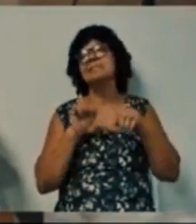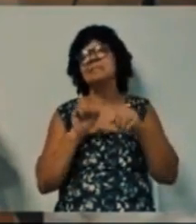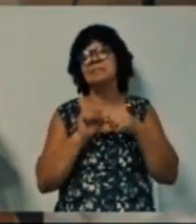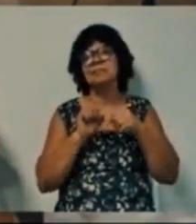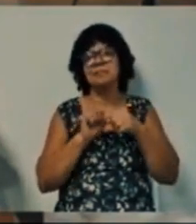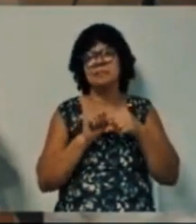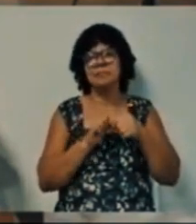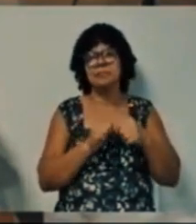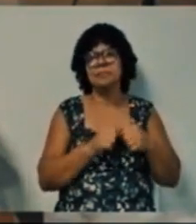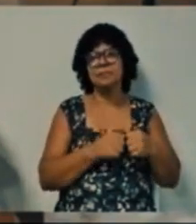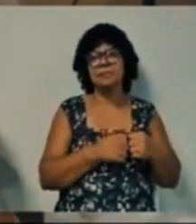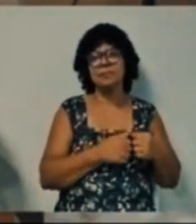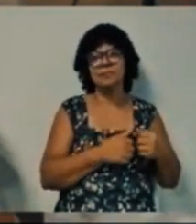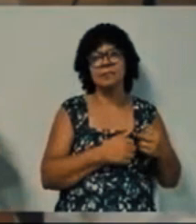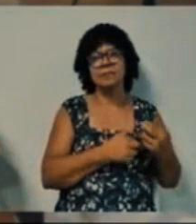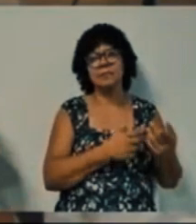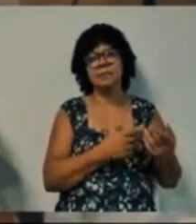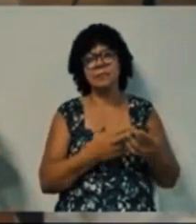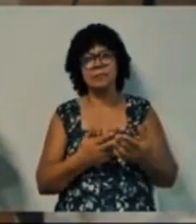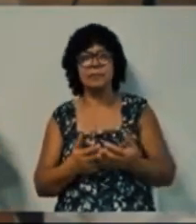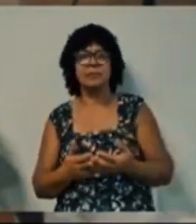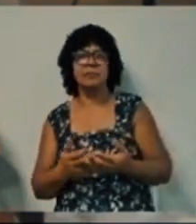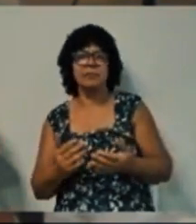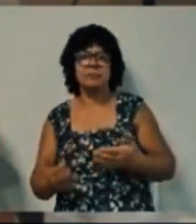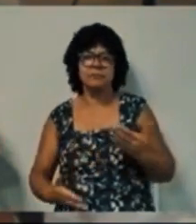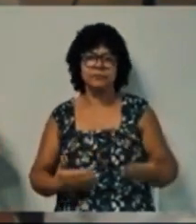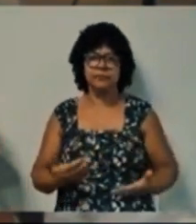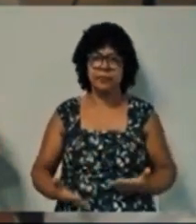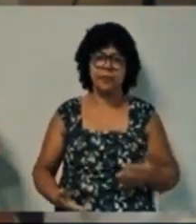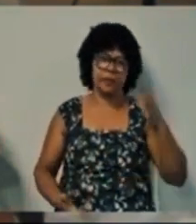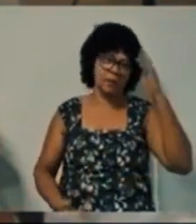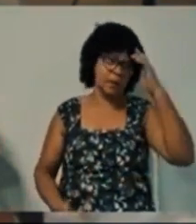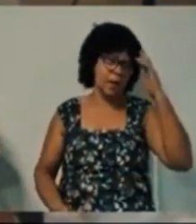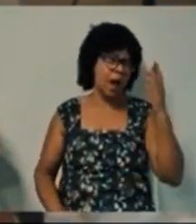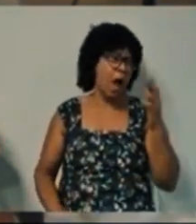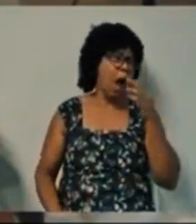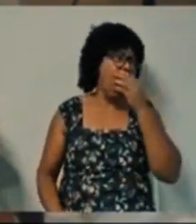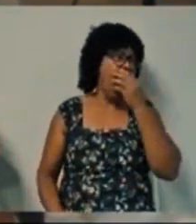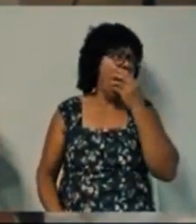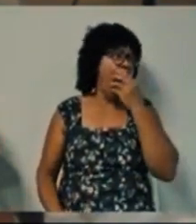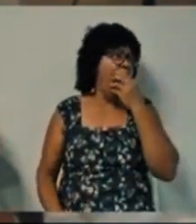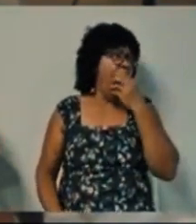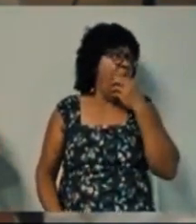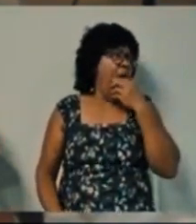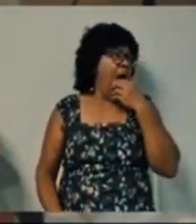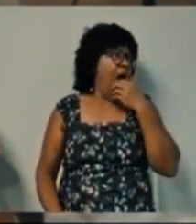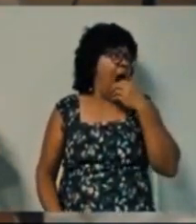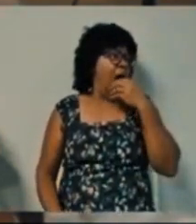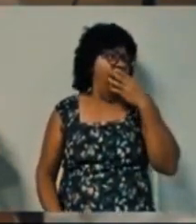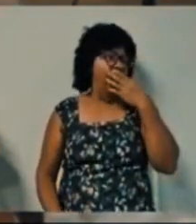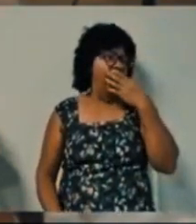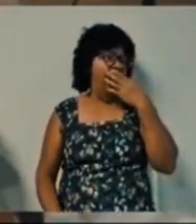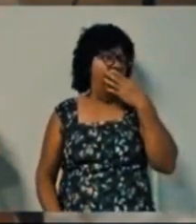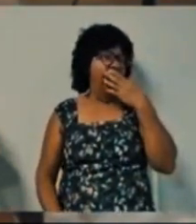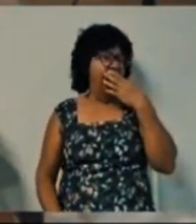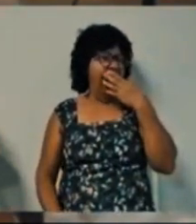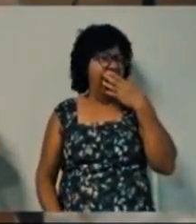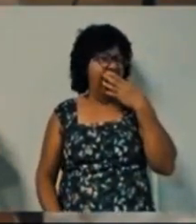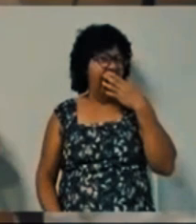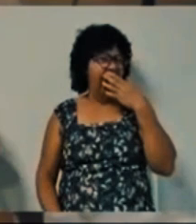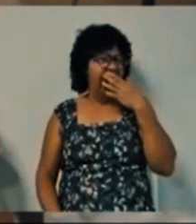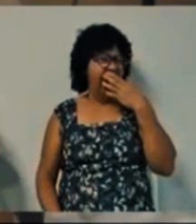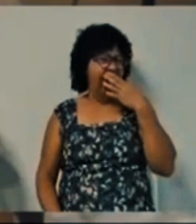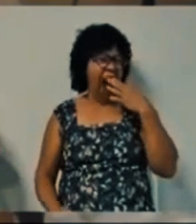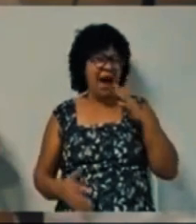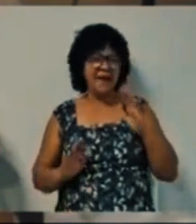hoje não estão vivendo um momento em que dá condições, porque estão passando por